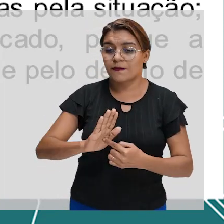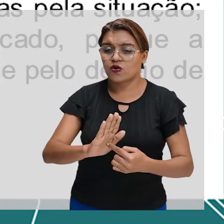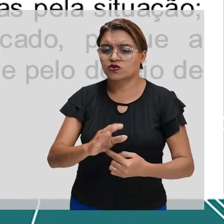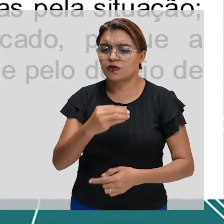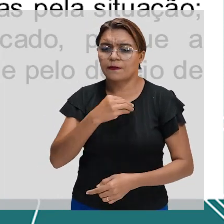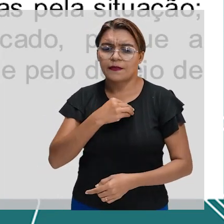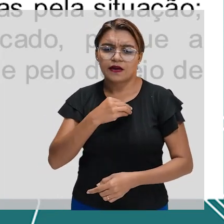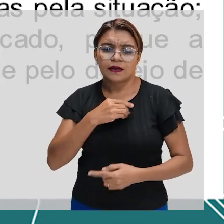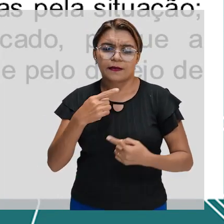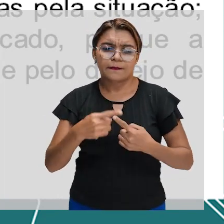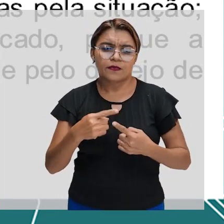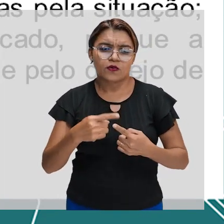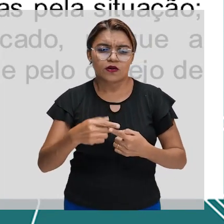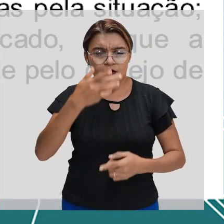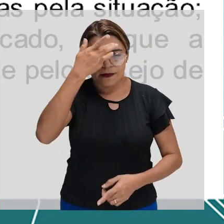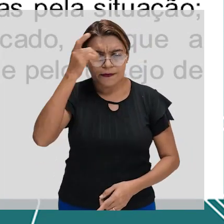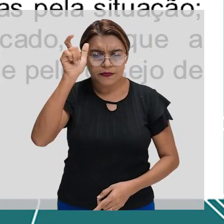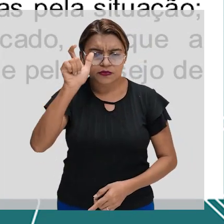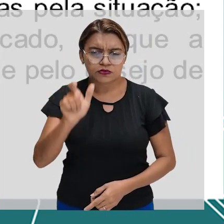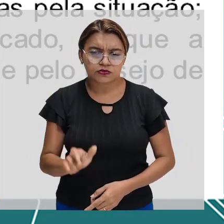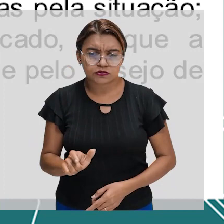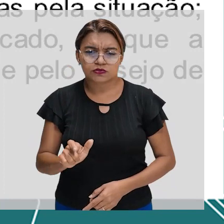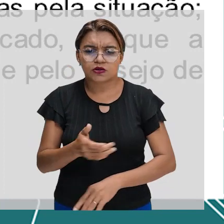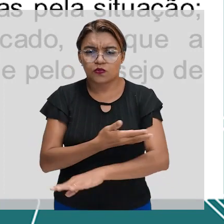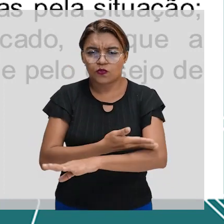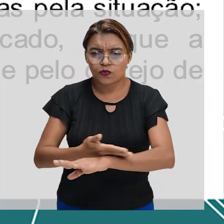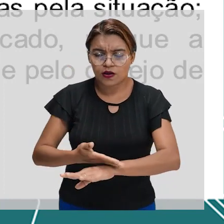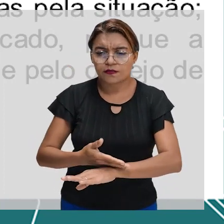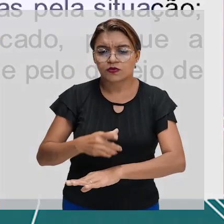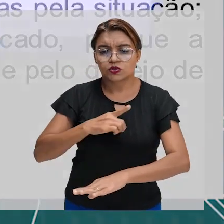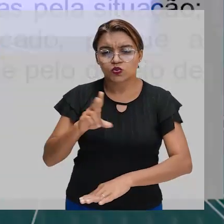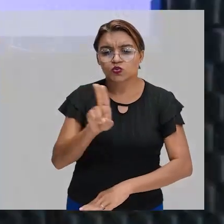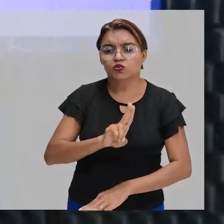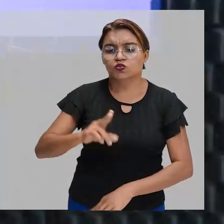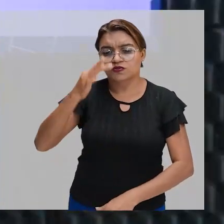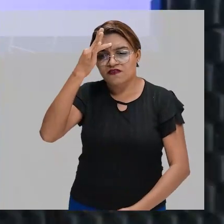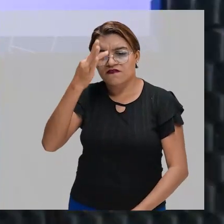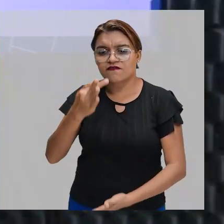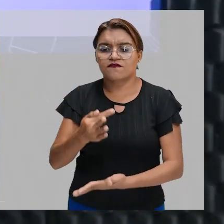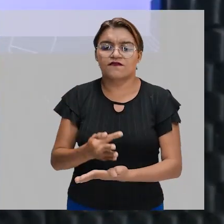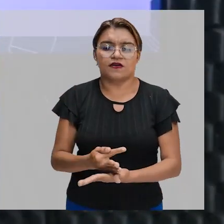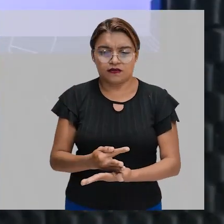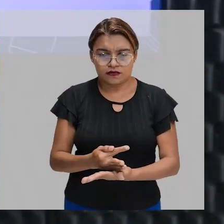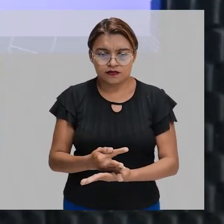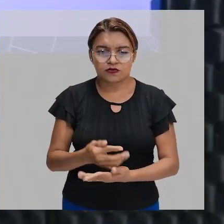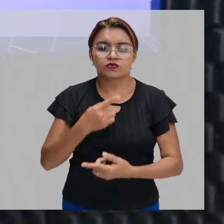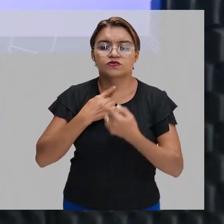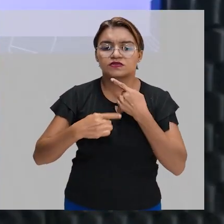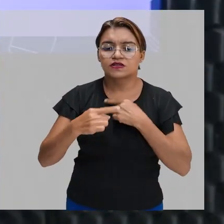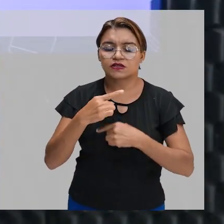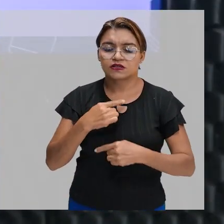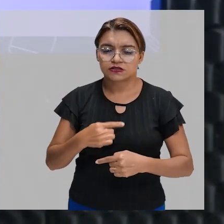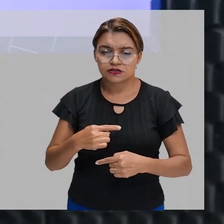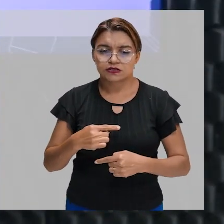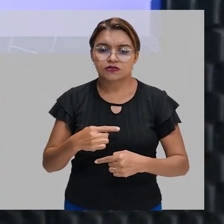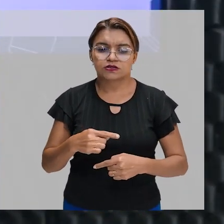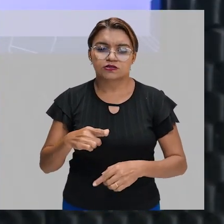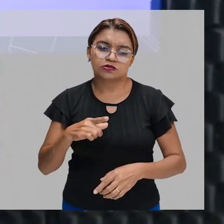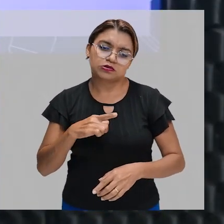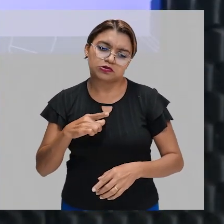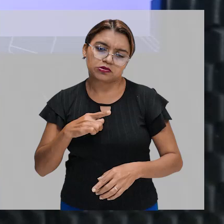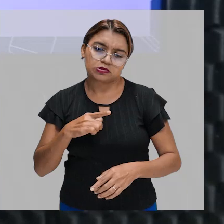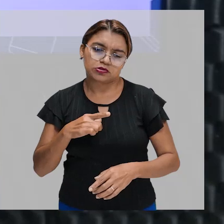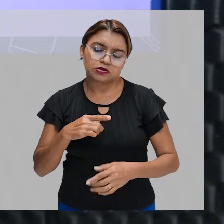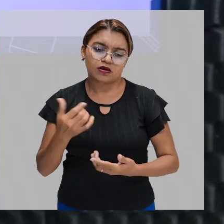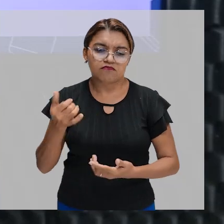a personagem veste o hábito movida pela autêntica fé cristã e pelo Desejo de combater os infiéis A partir dessa questão